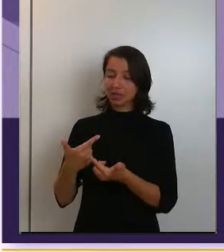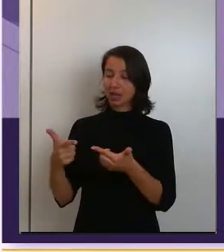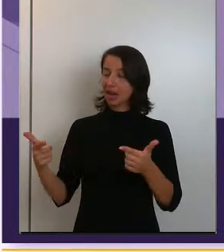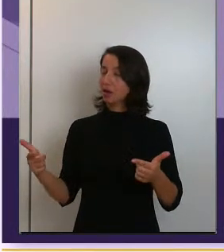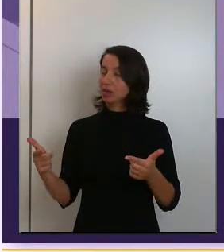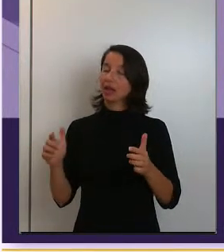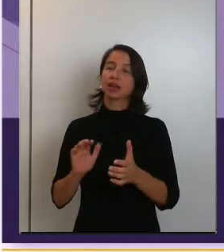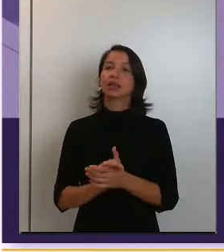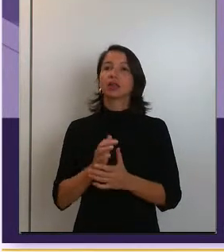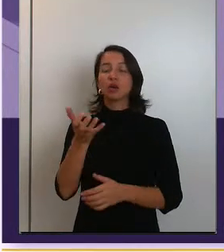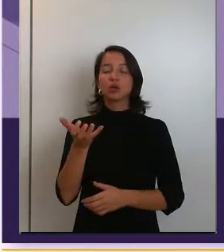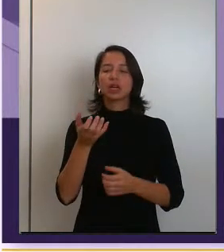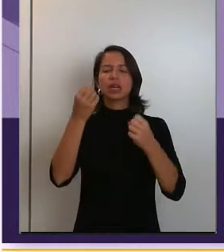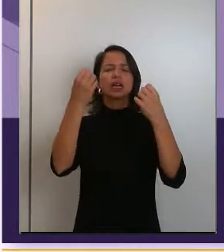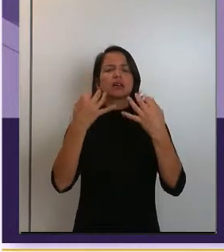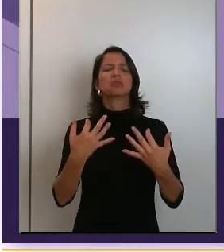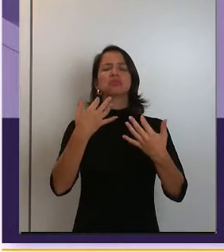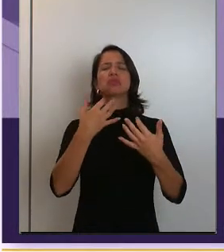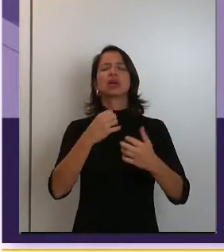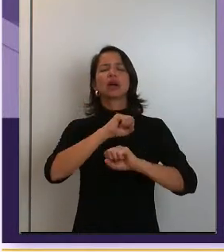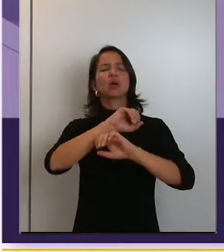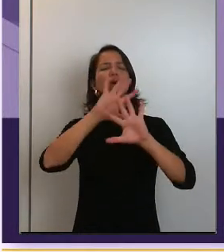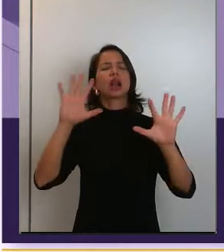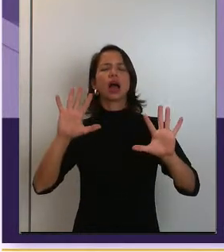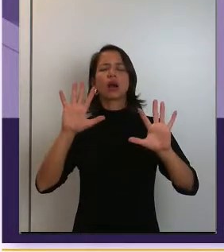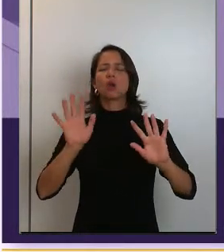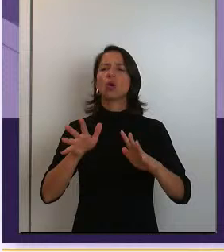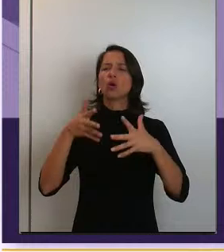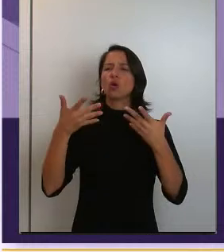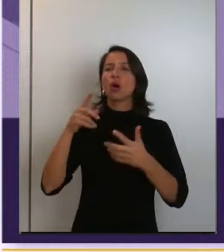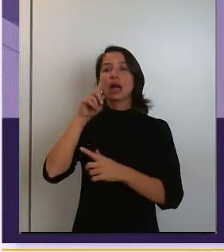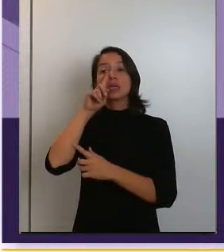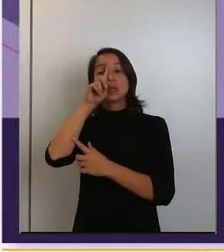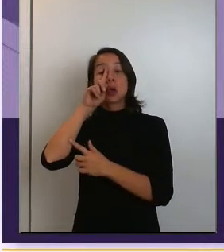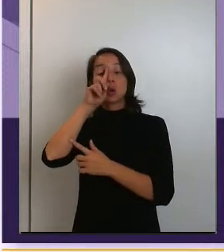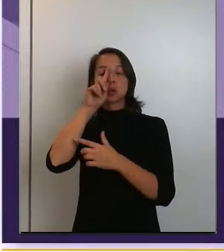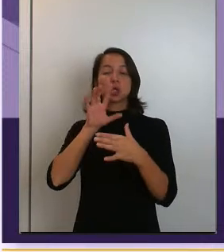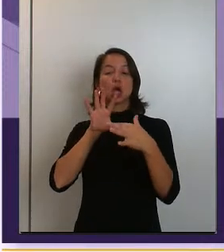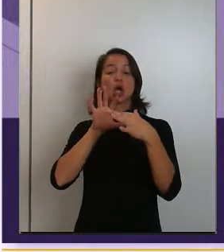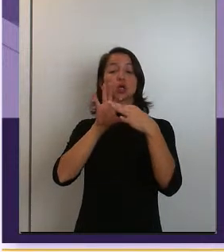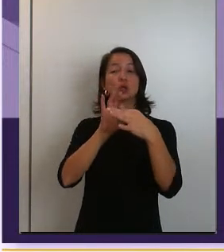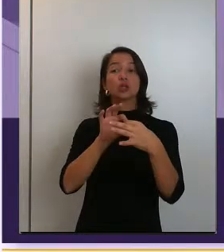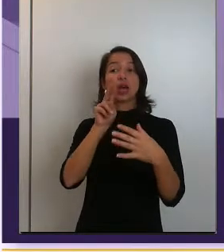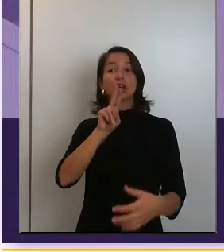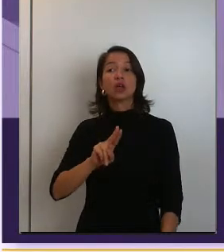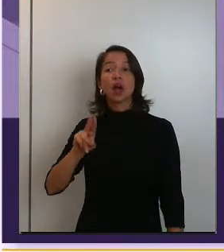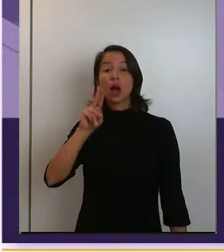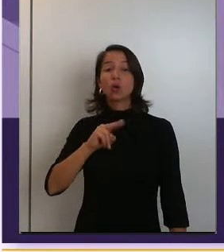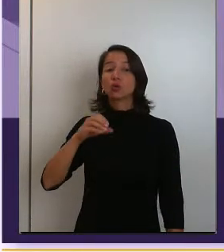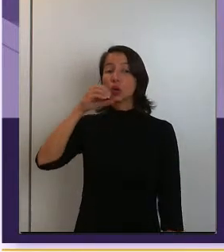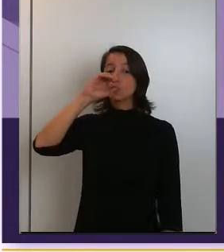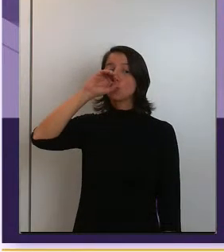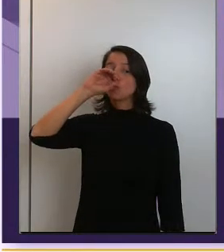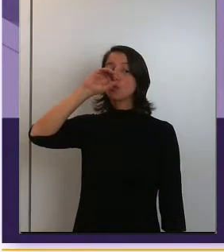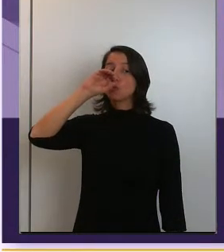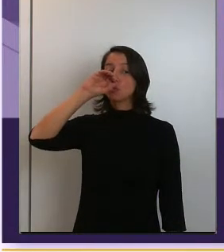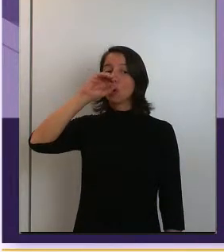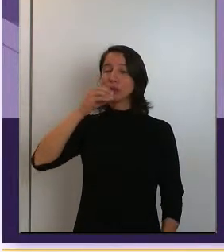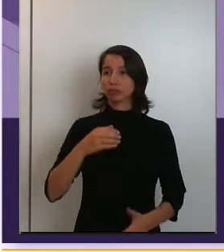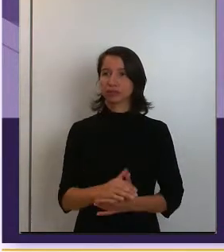mamadeira, para que reforçasse, né, a importância dessa previsão legal de creche no ambiente de